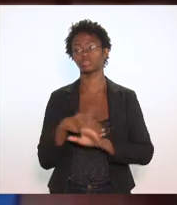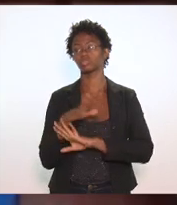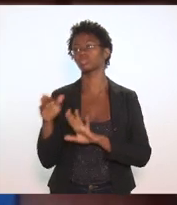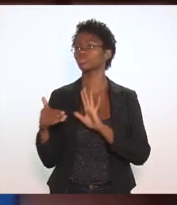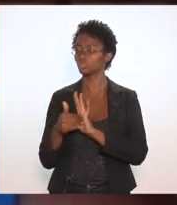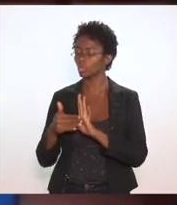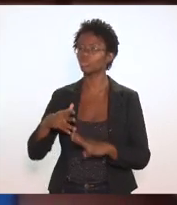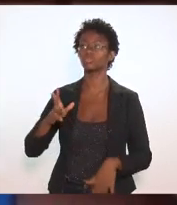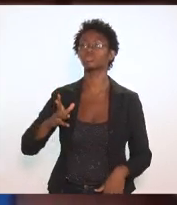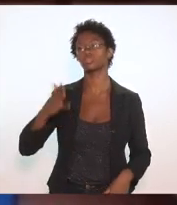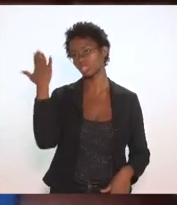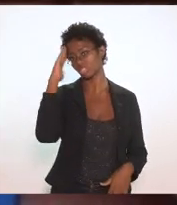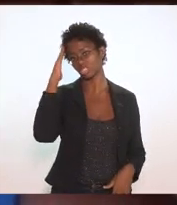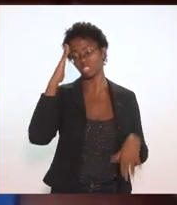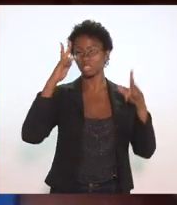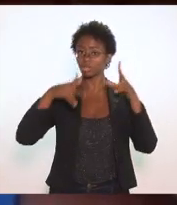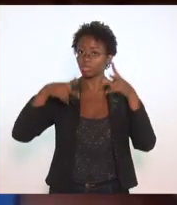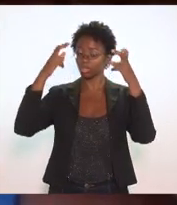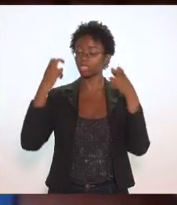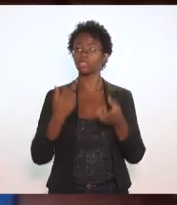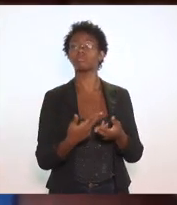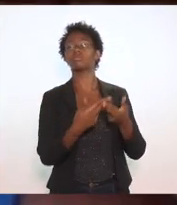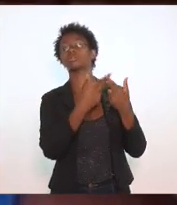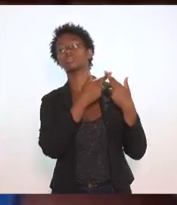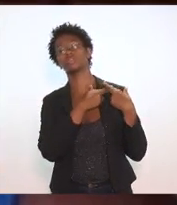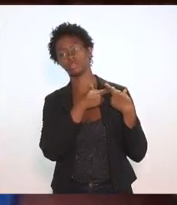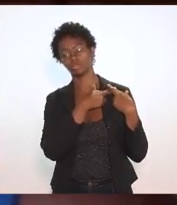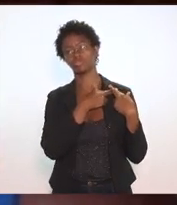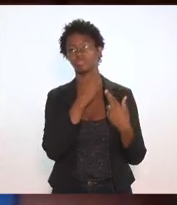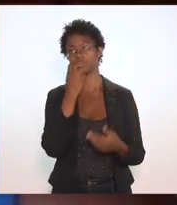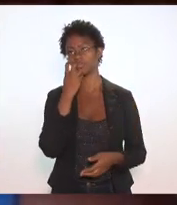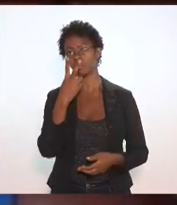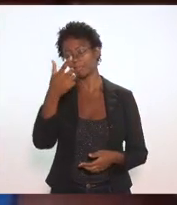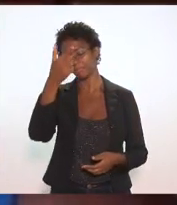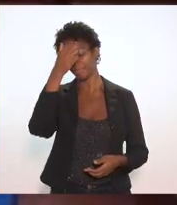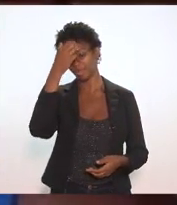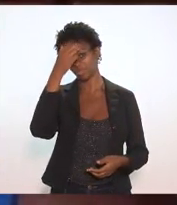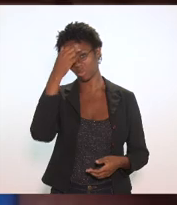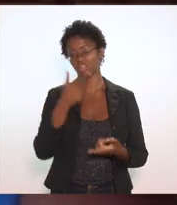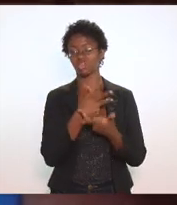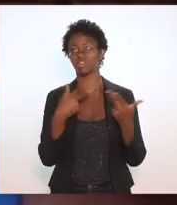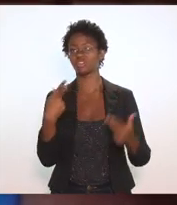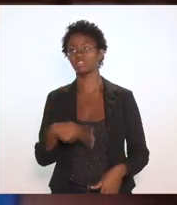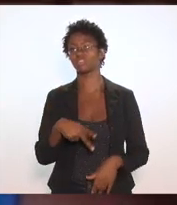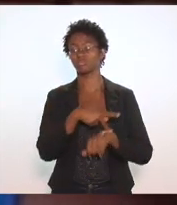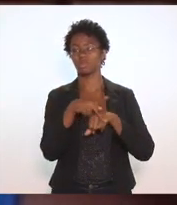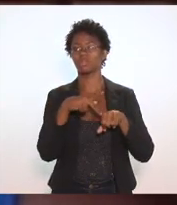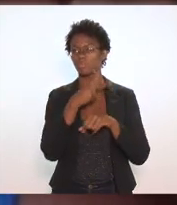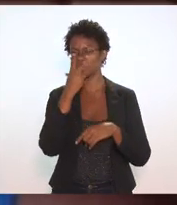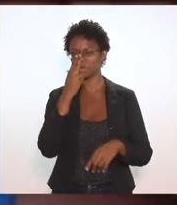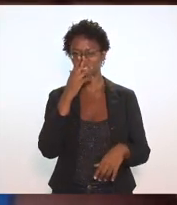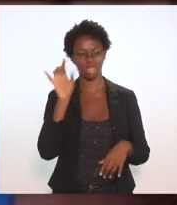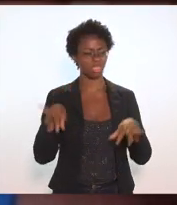que entendem a responsabilidade de garantir a memória, coisa que esse país vem aviltando